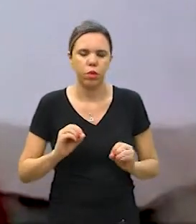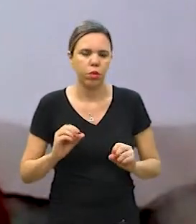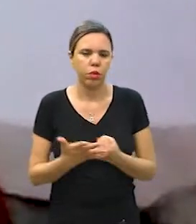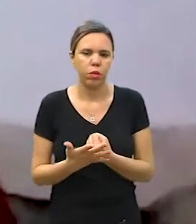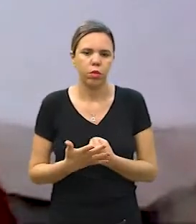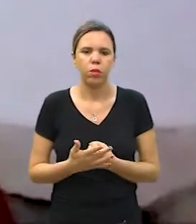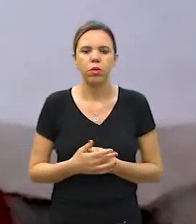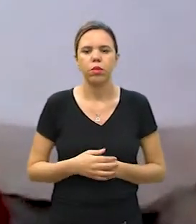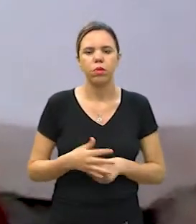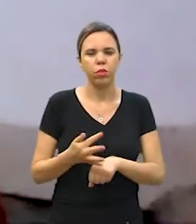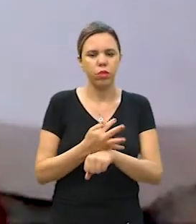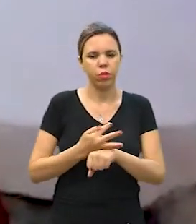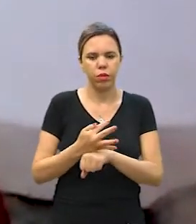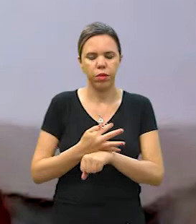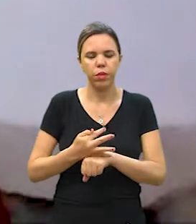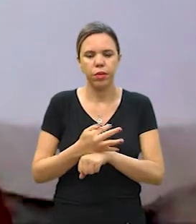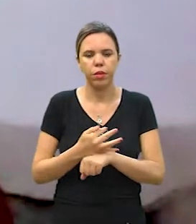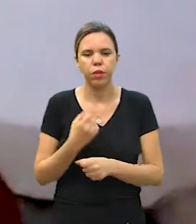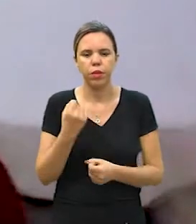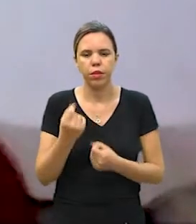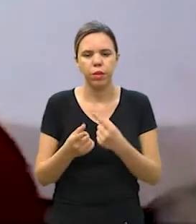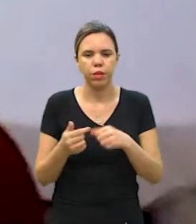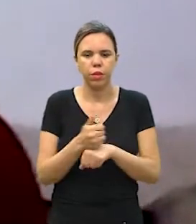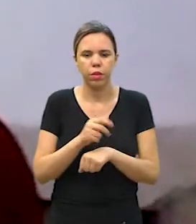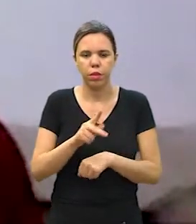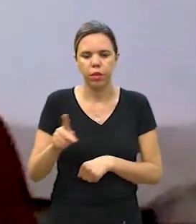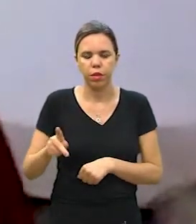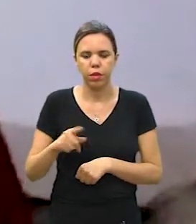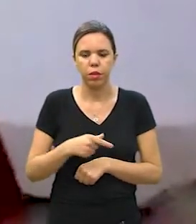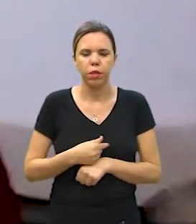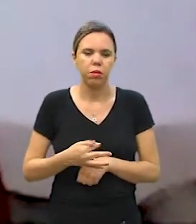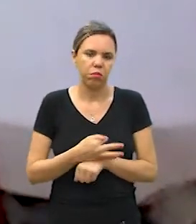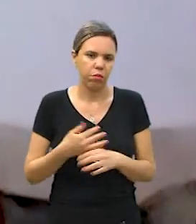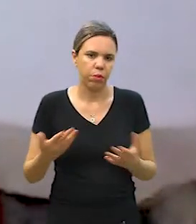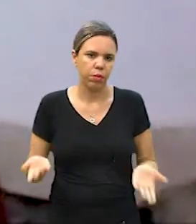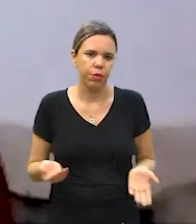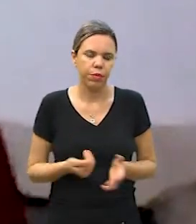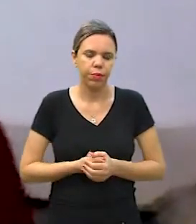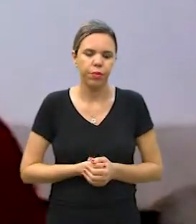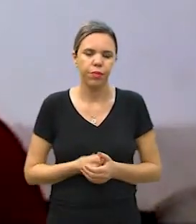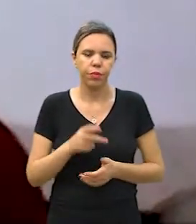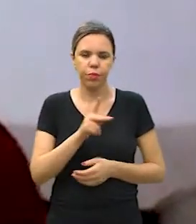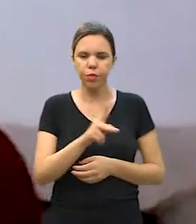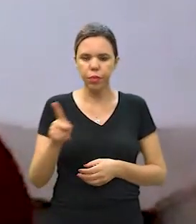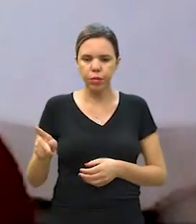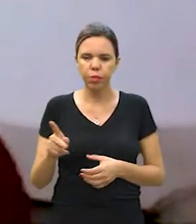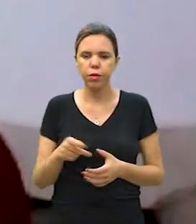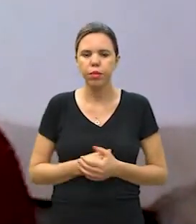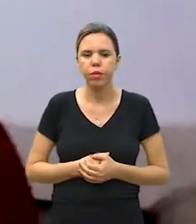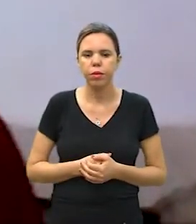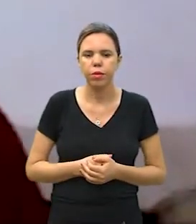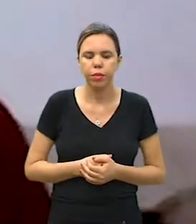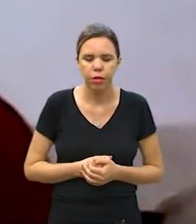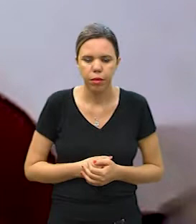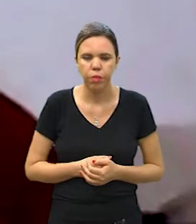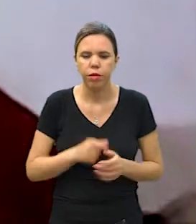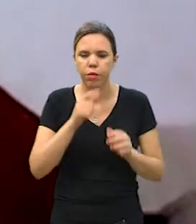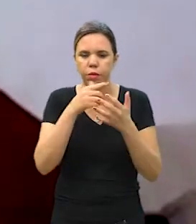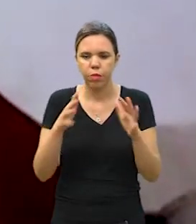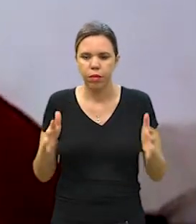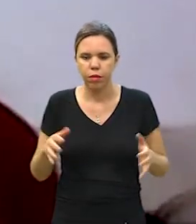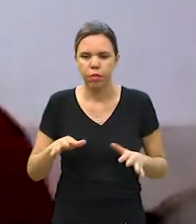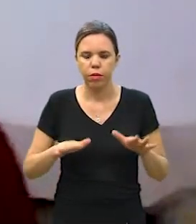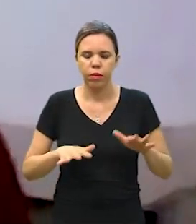pandemia, quando você está de férias, né? Algumas profissões, eles estão de férias, estão de férias. Professora não, às vezes está na